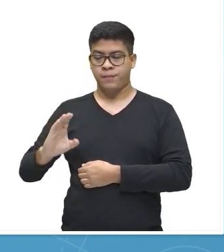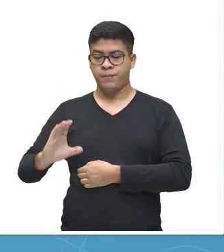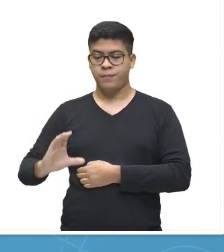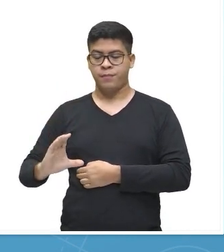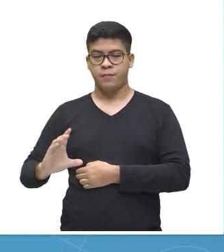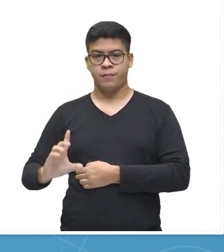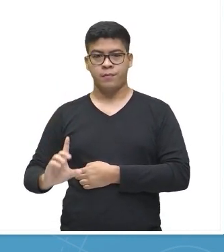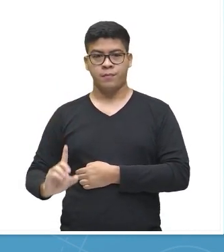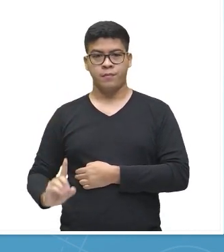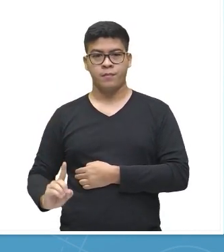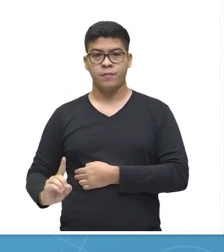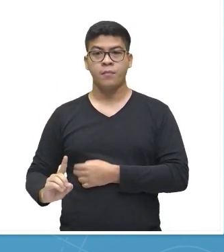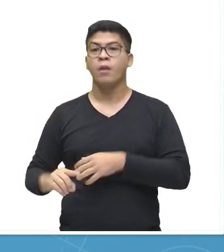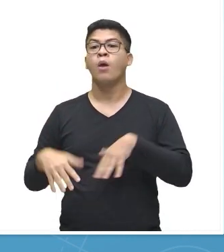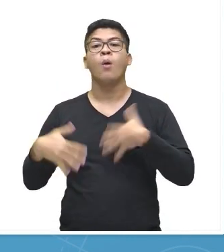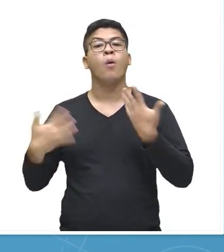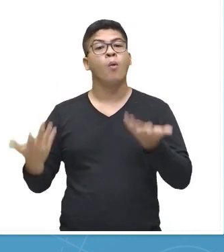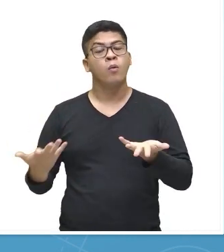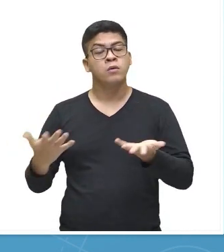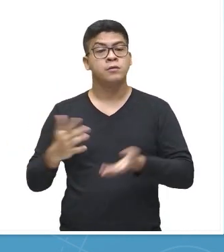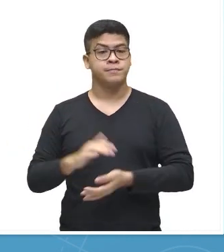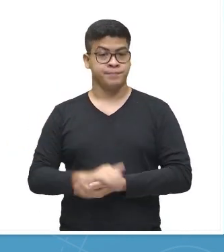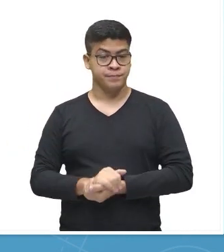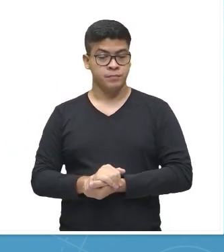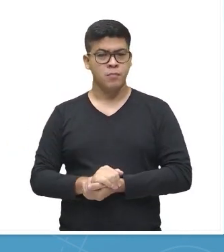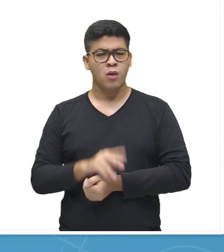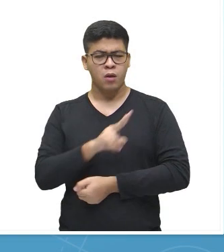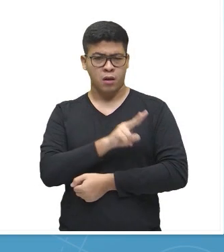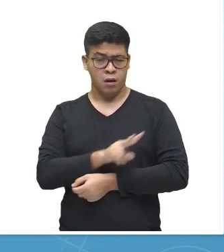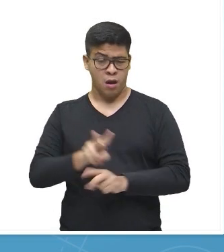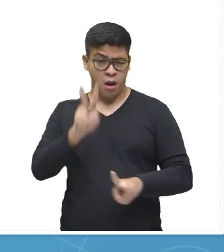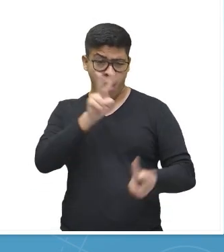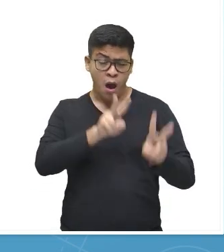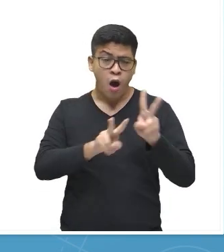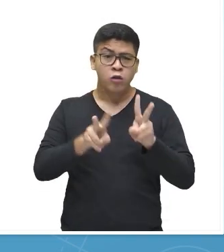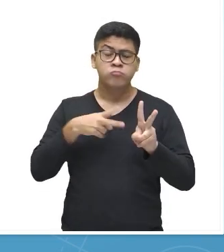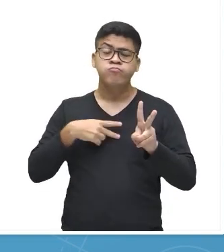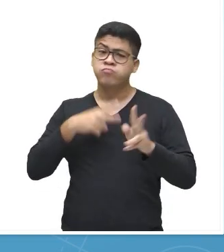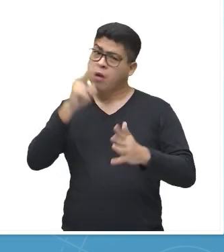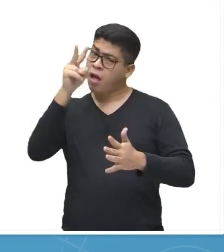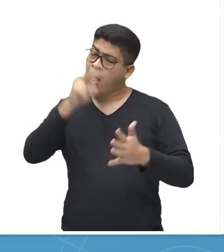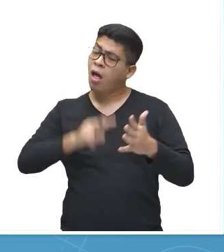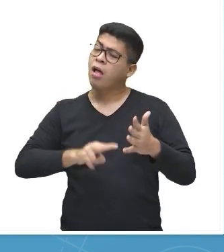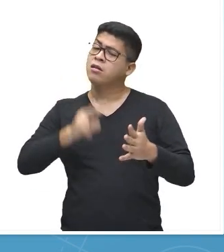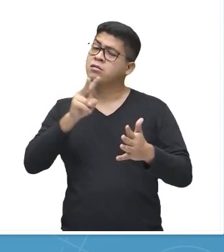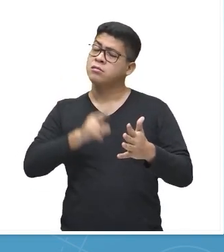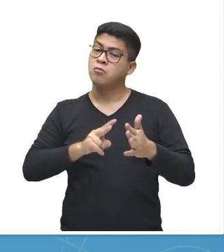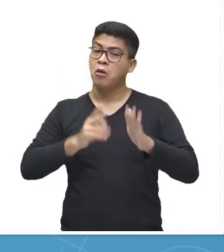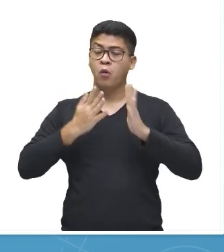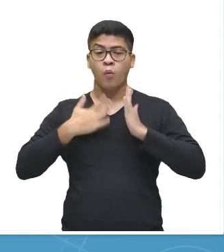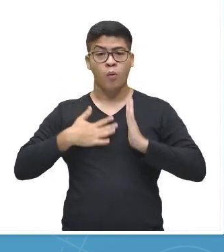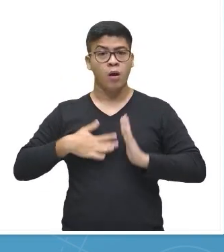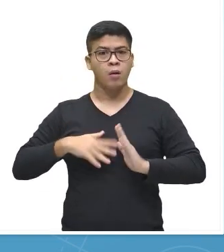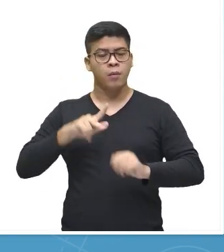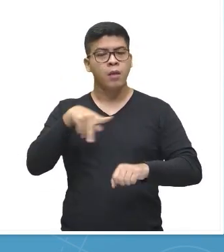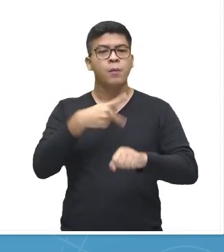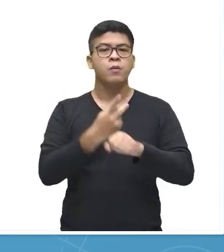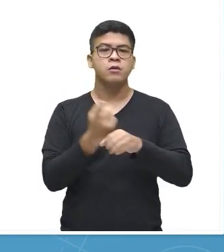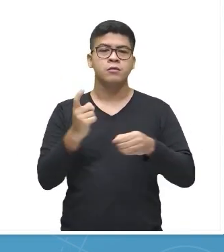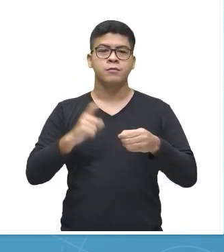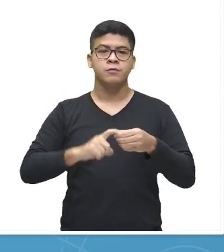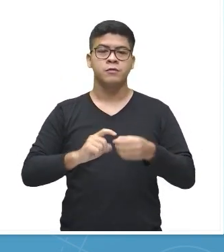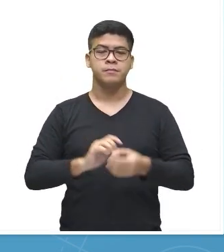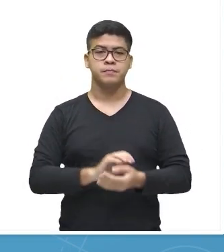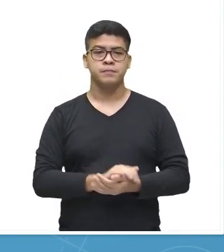C e letra D. Vou deixar com vocês aí. Prestem bem atenção para completar e daqui a pouco nós